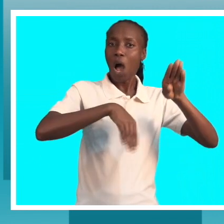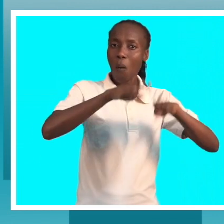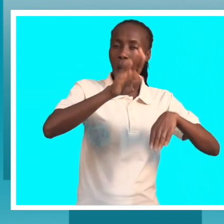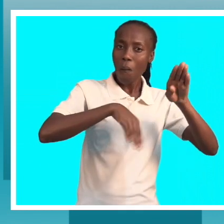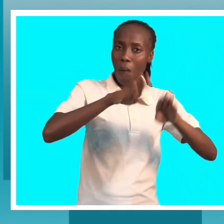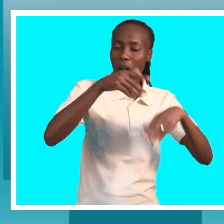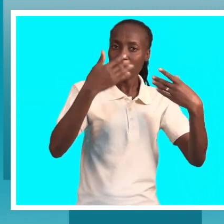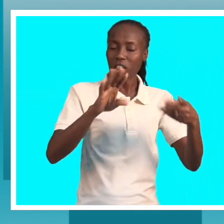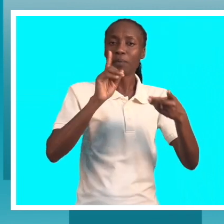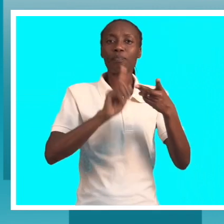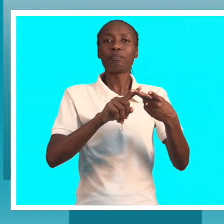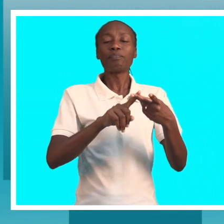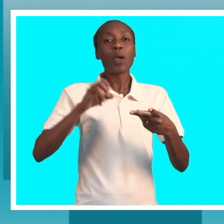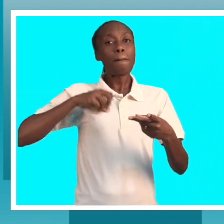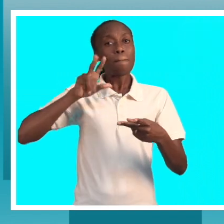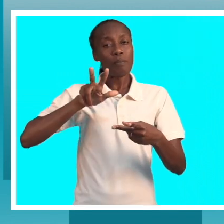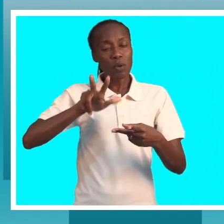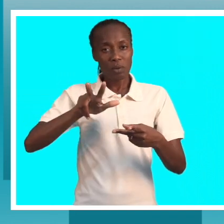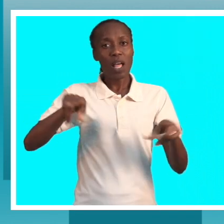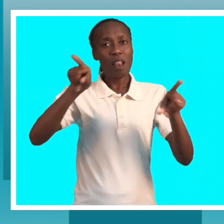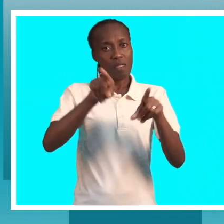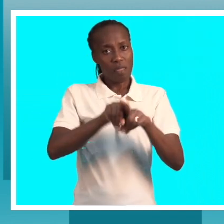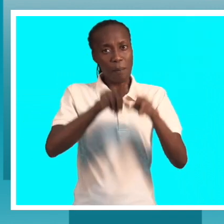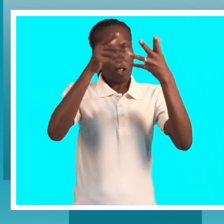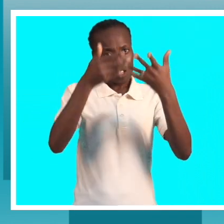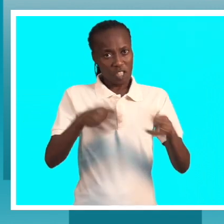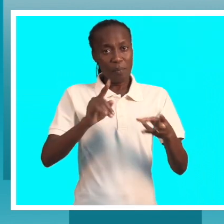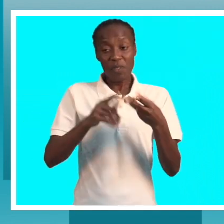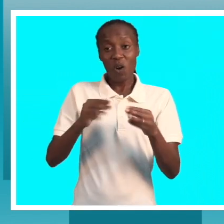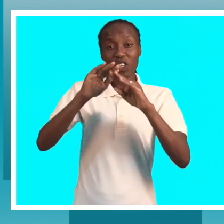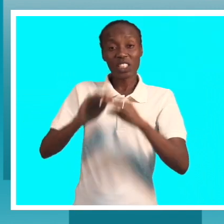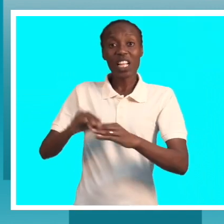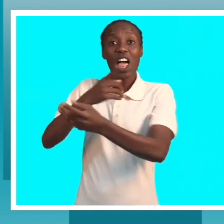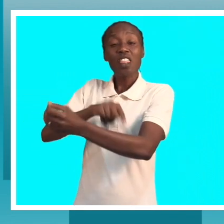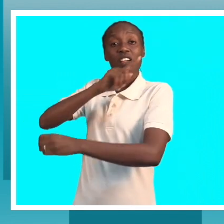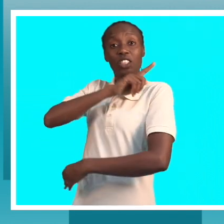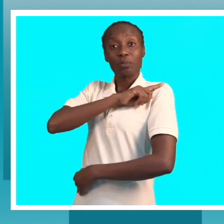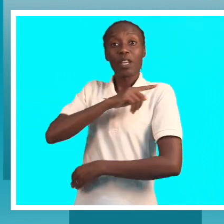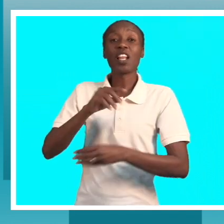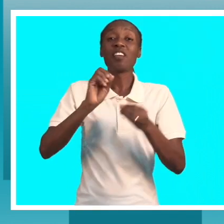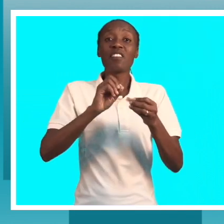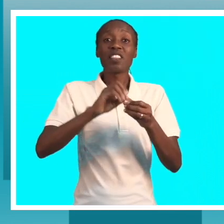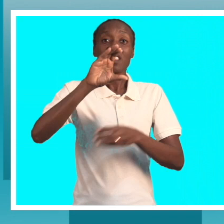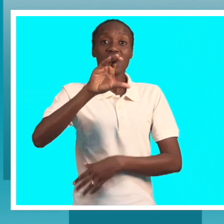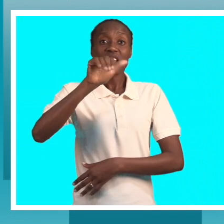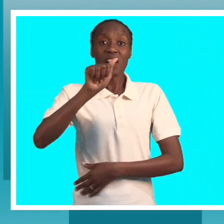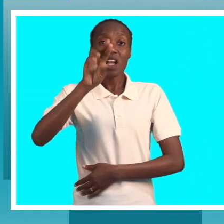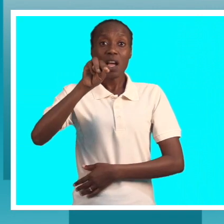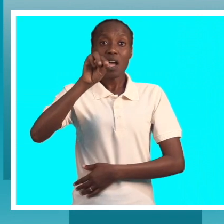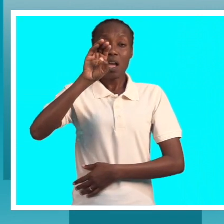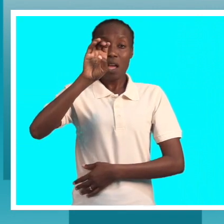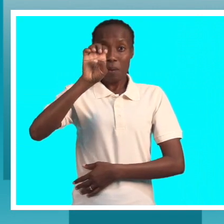além de ter também jogado em Portugal, e neste momento está a jogar na Espanha, não é? E é campeão do